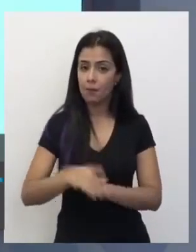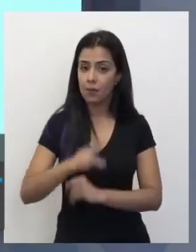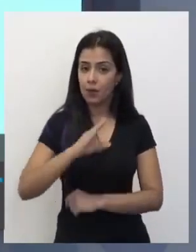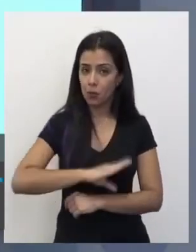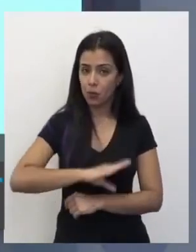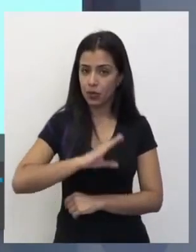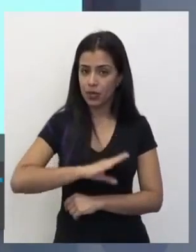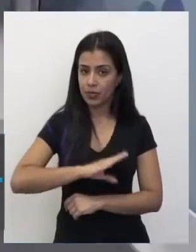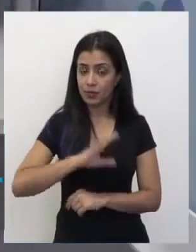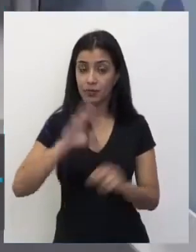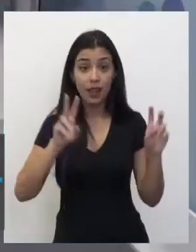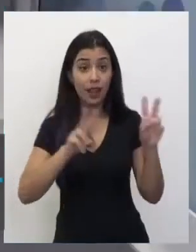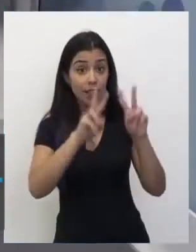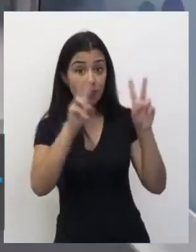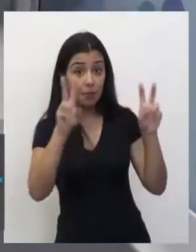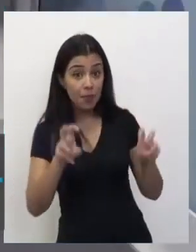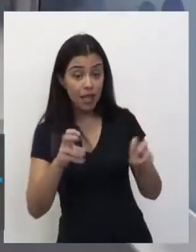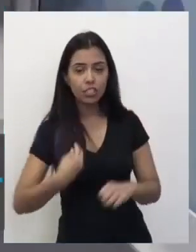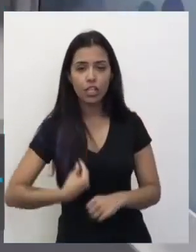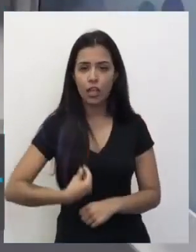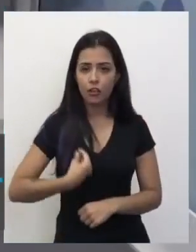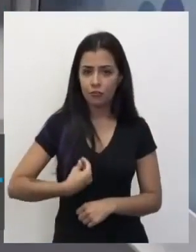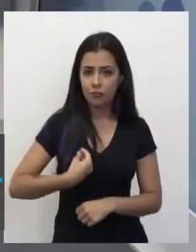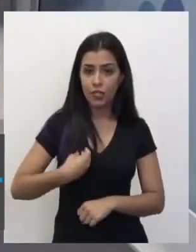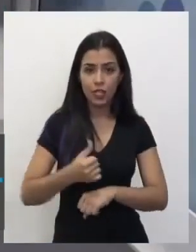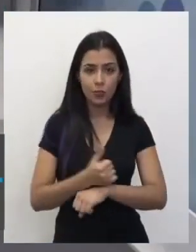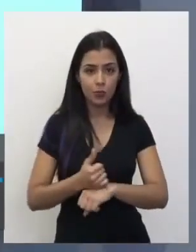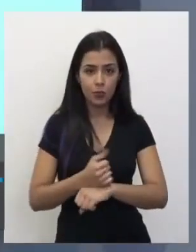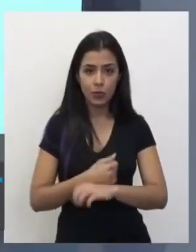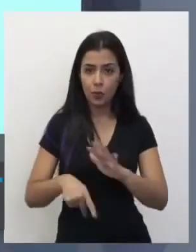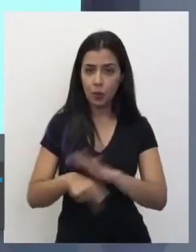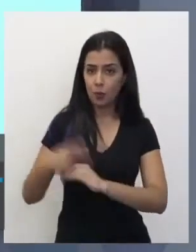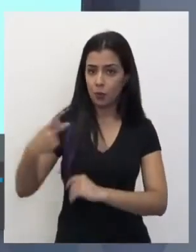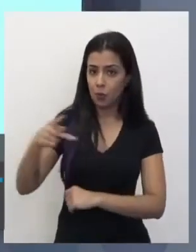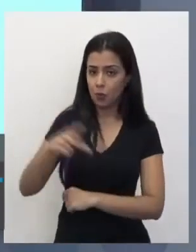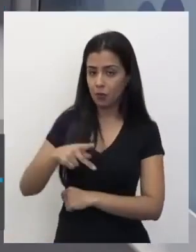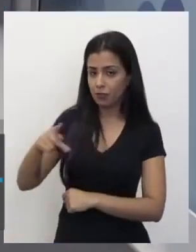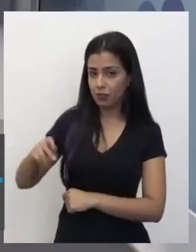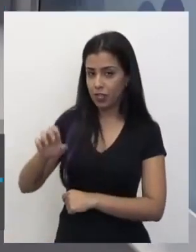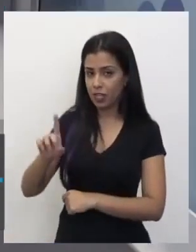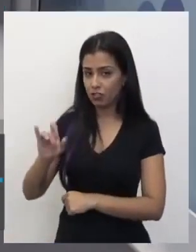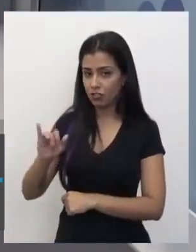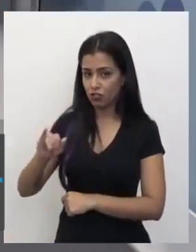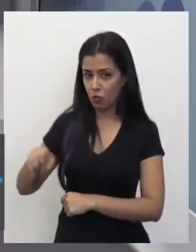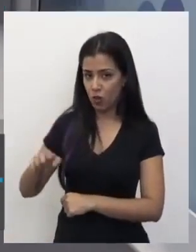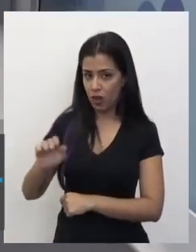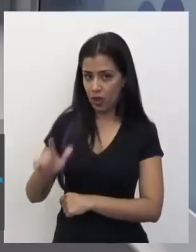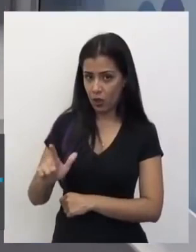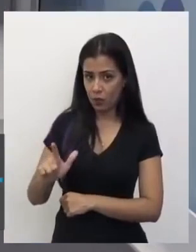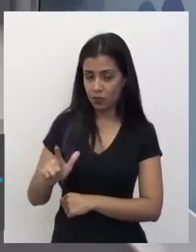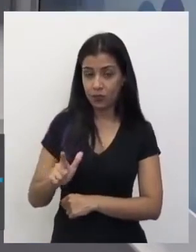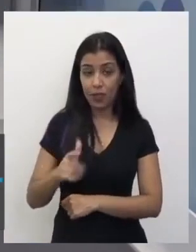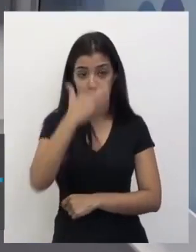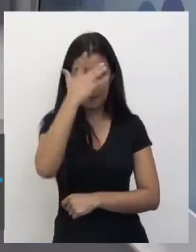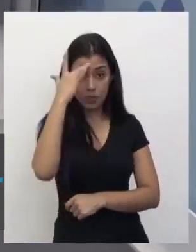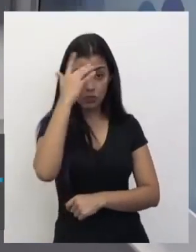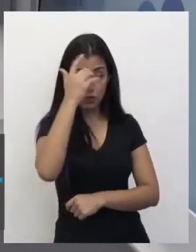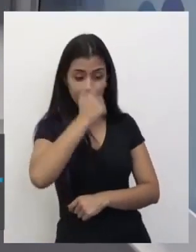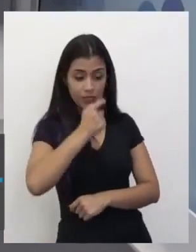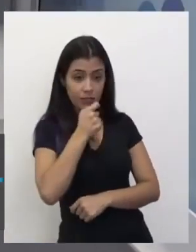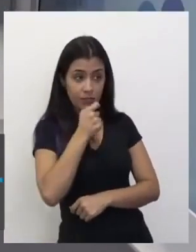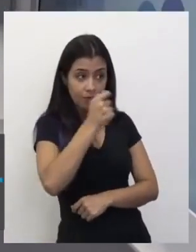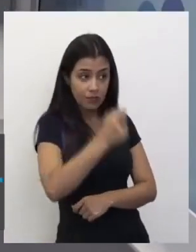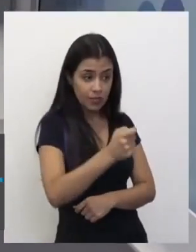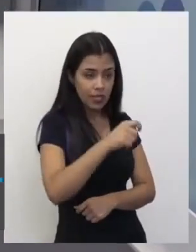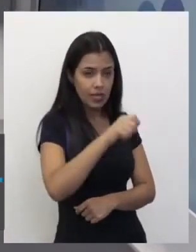temática: a vida e profissão do professor Ed Joel, o entrevistador, no caso, a professora Silene, e o